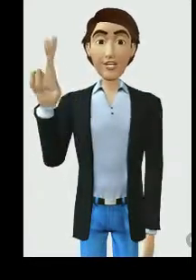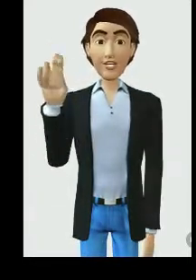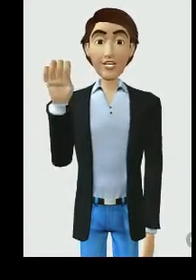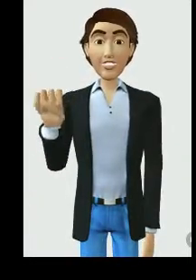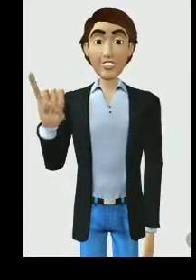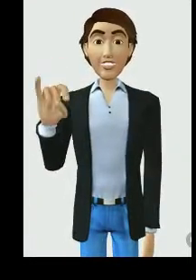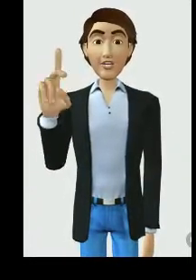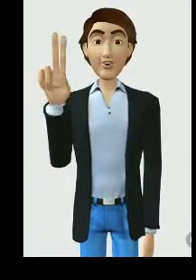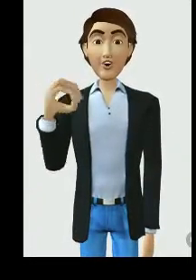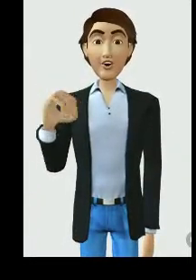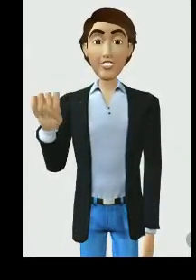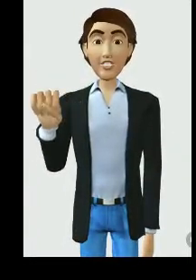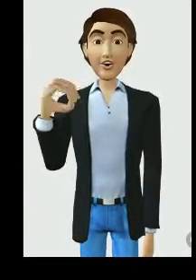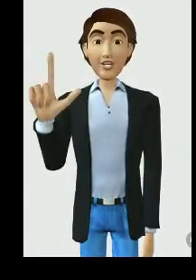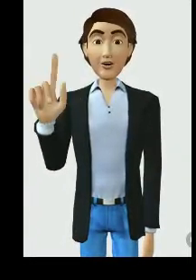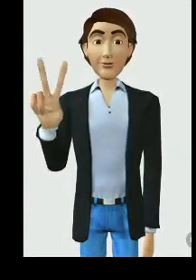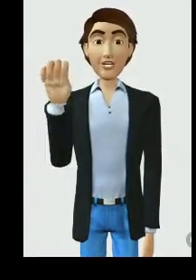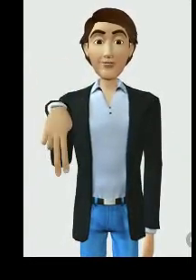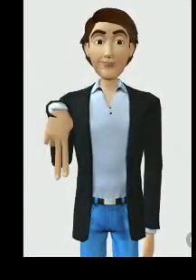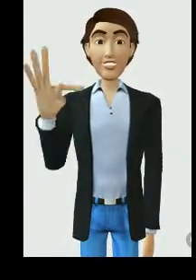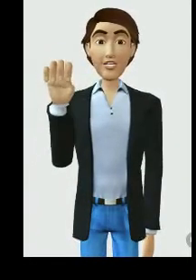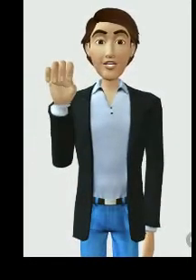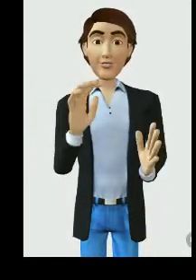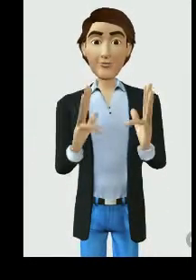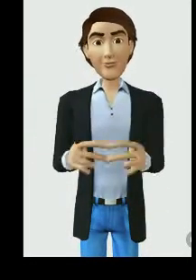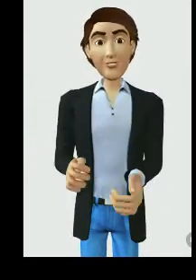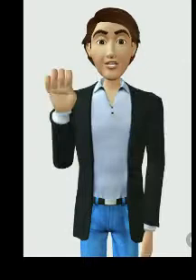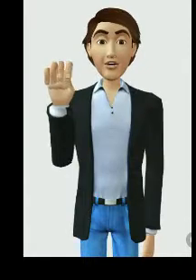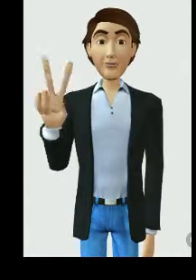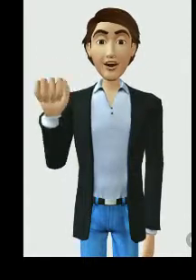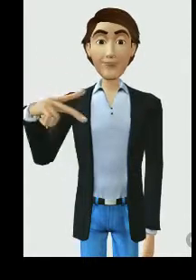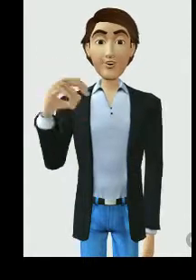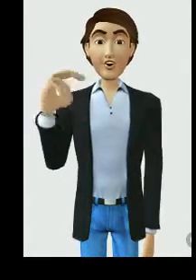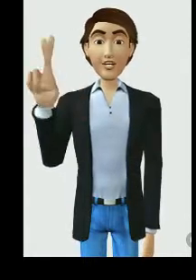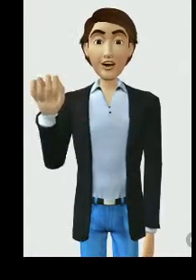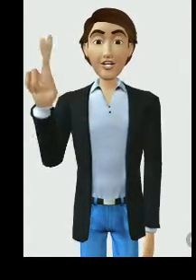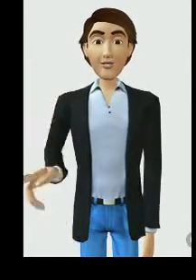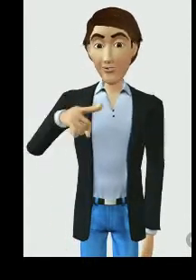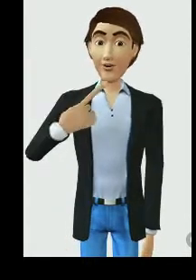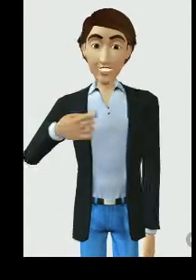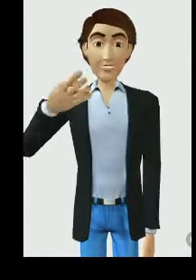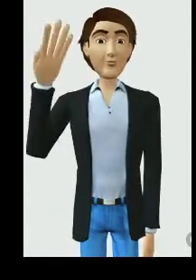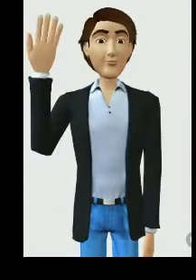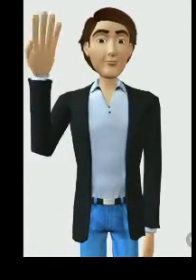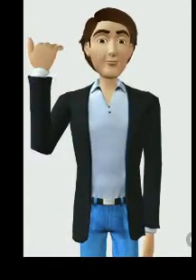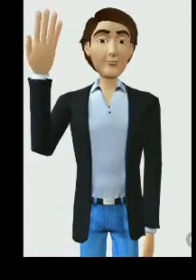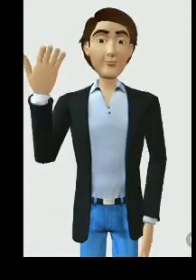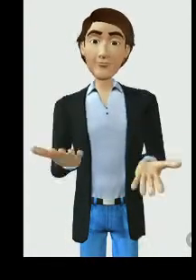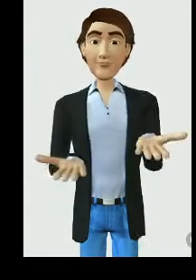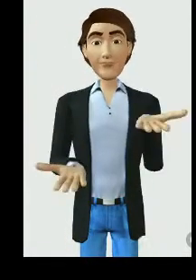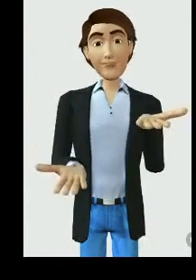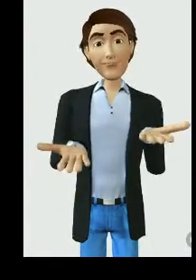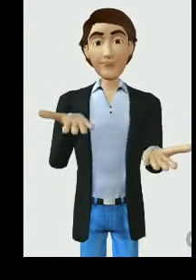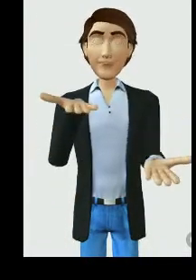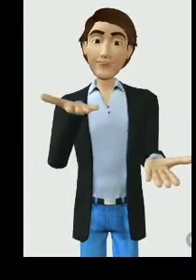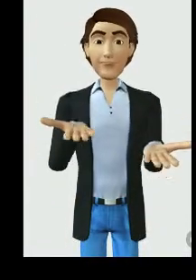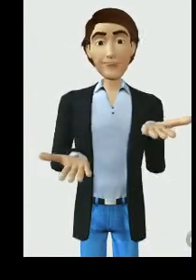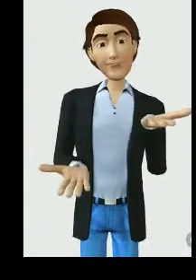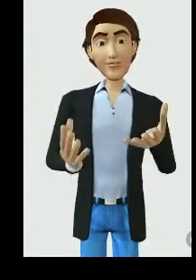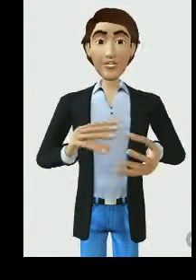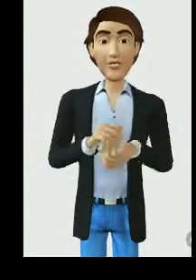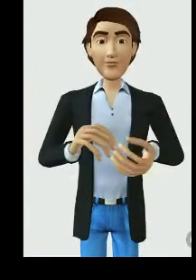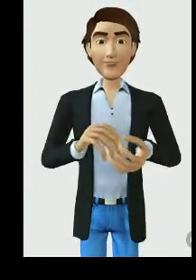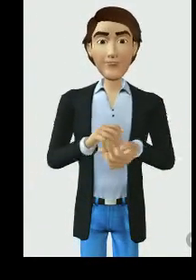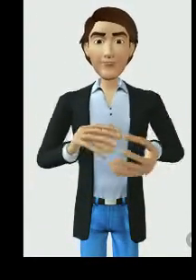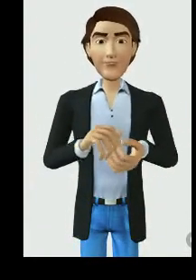solvente fosse todo evaporado. Após isso, pesou-se a massa do balão novamente, agora contendo os lipídios retidos